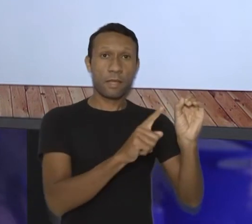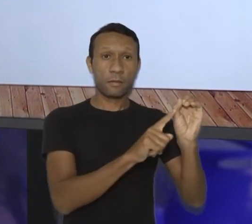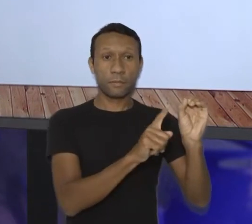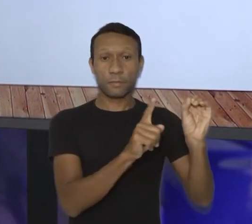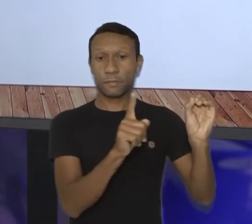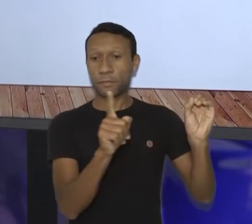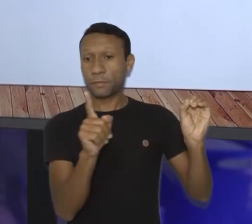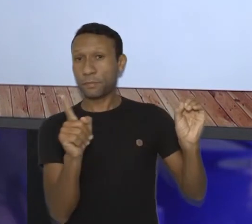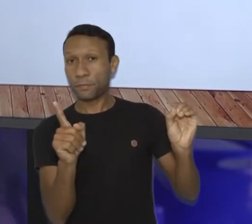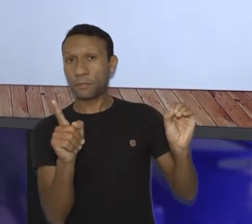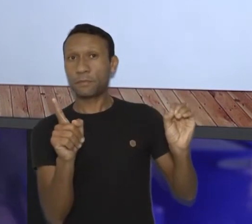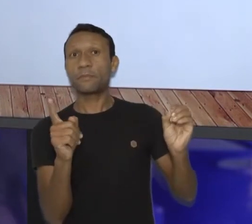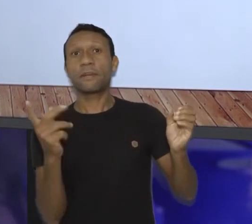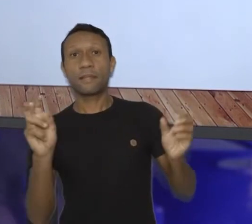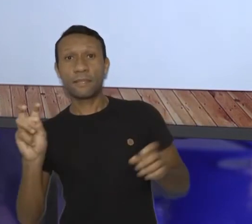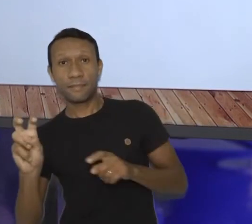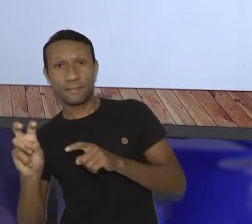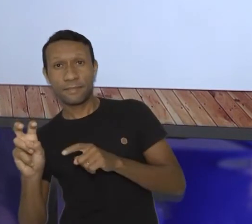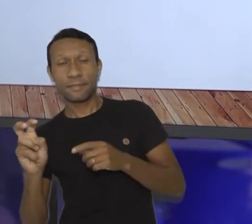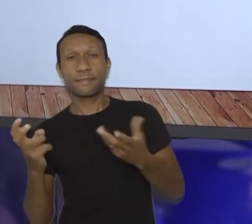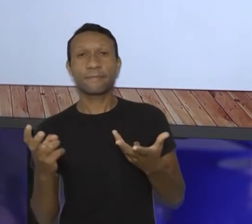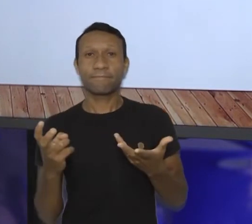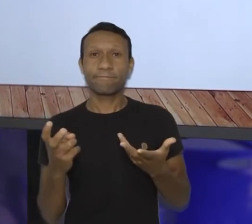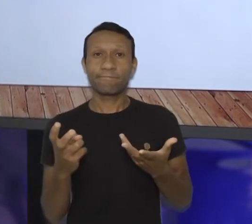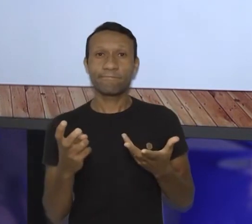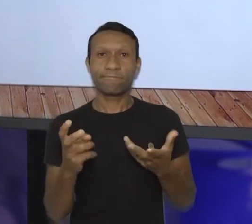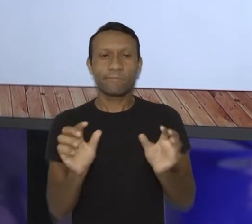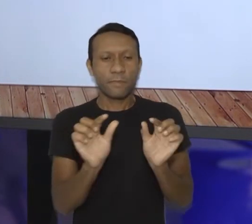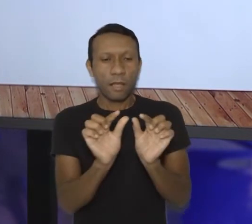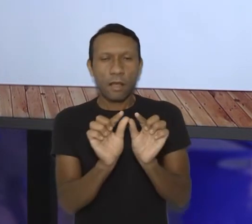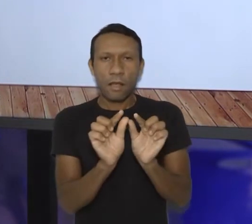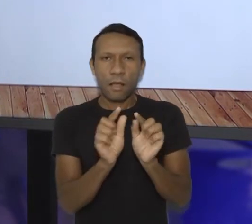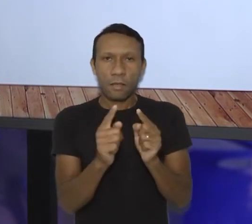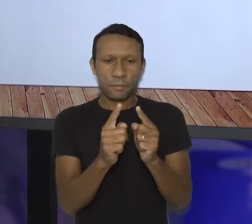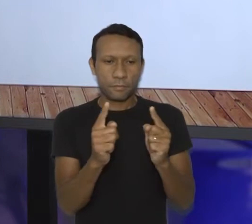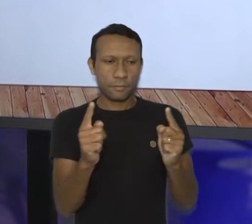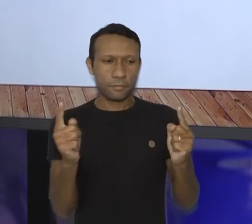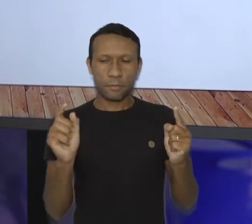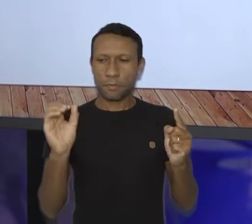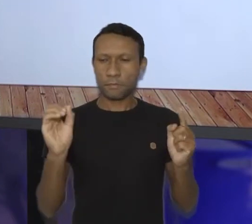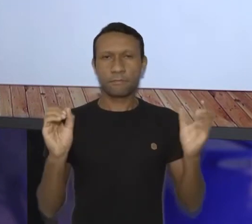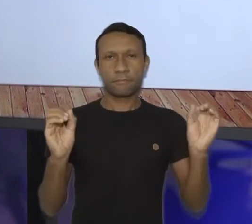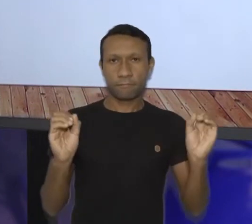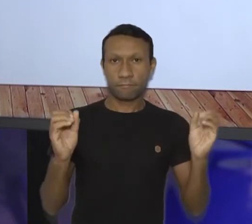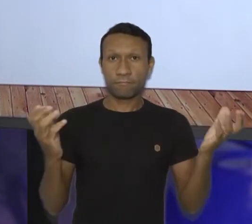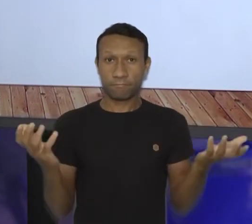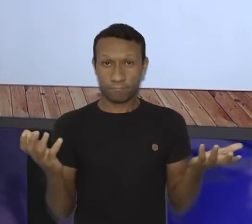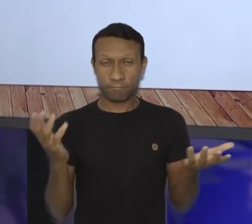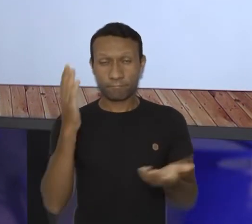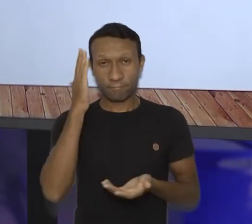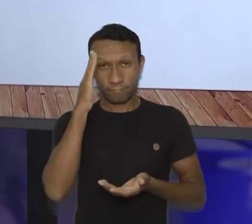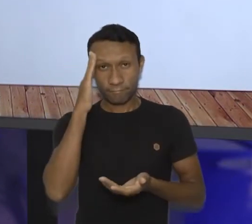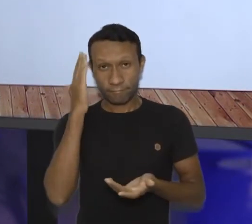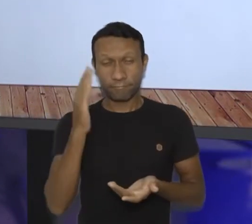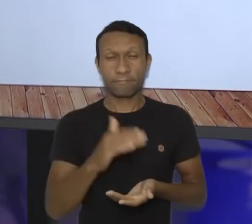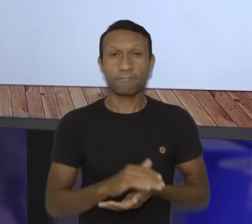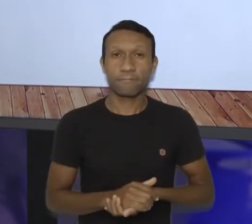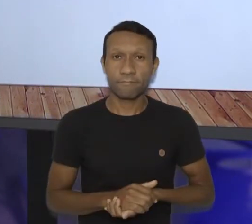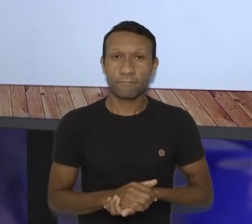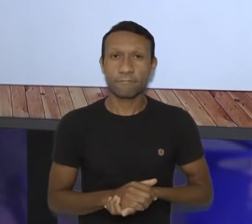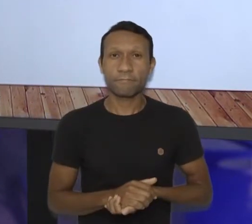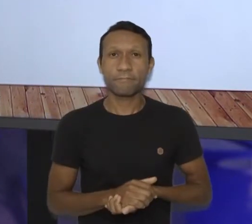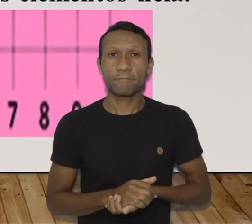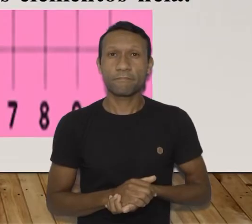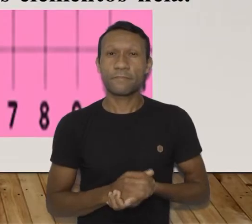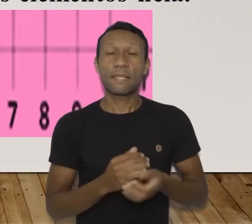opostos ou números simétricos, porque eles estão à mesma distância do 0 em lados contrários.